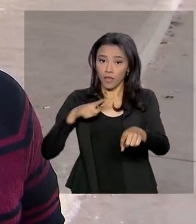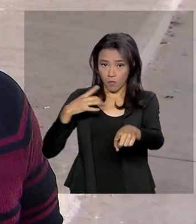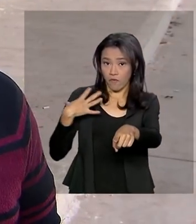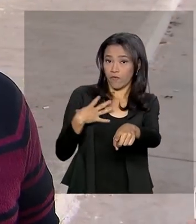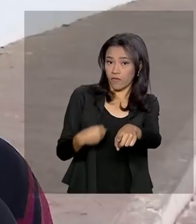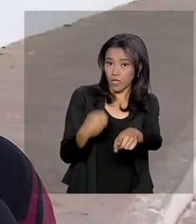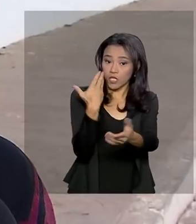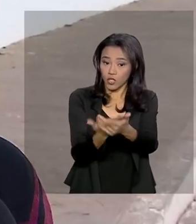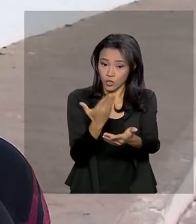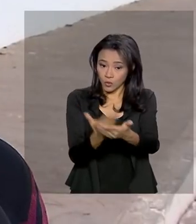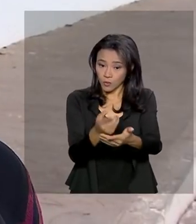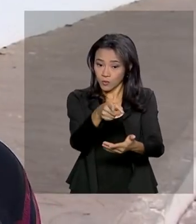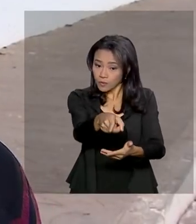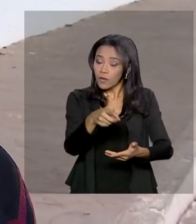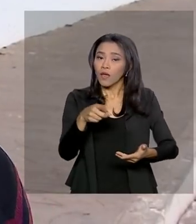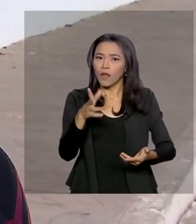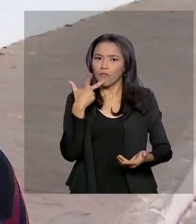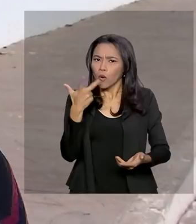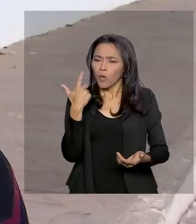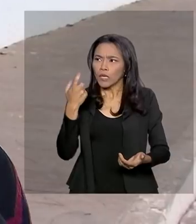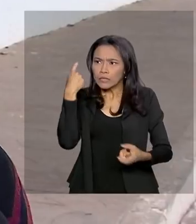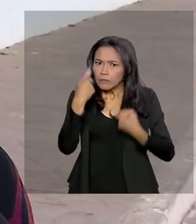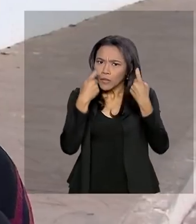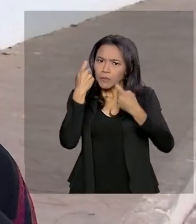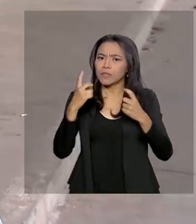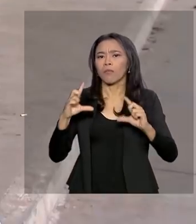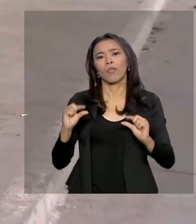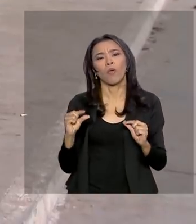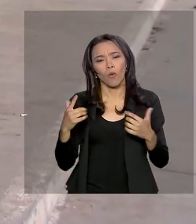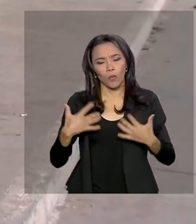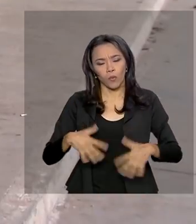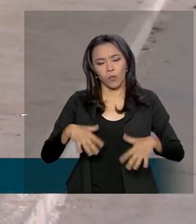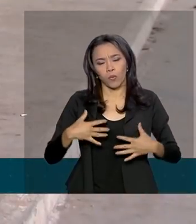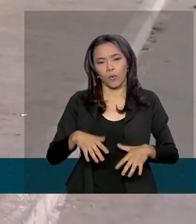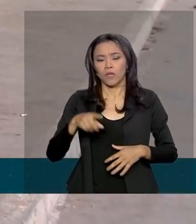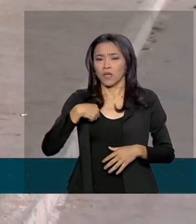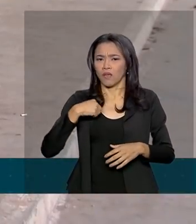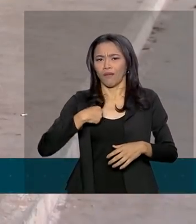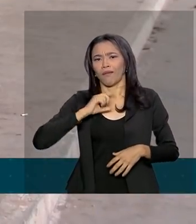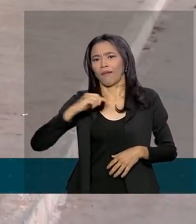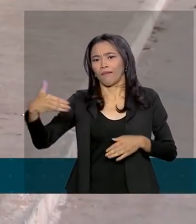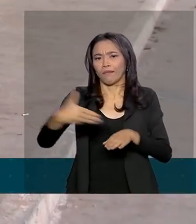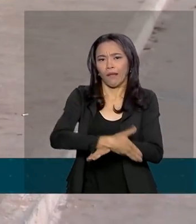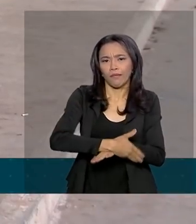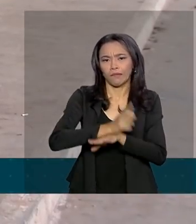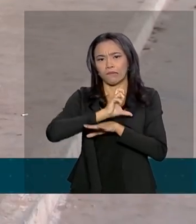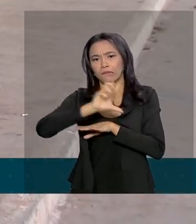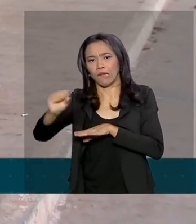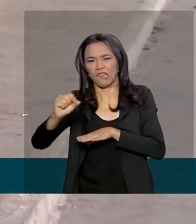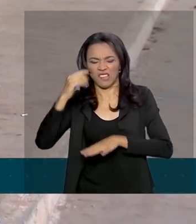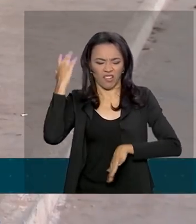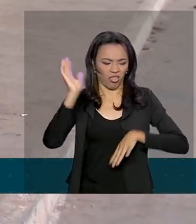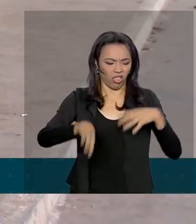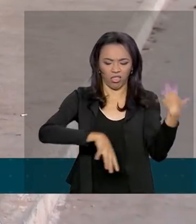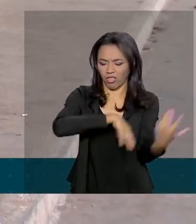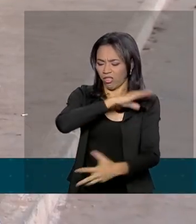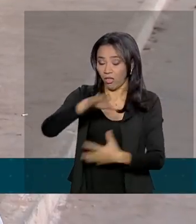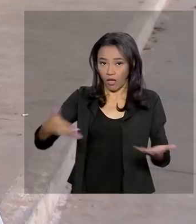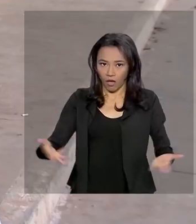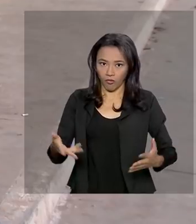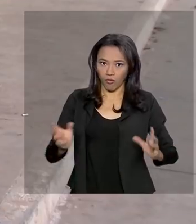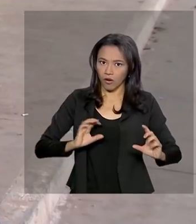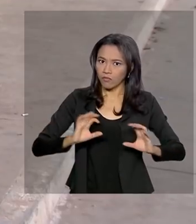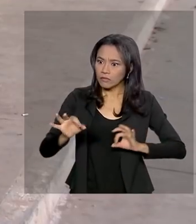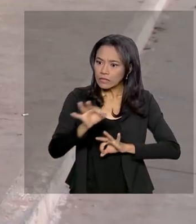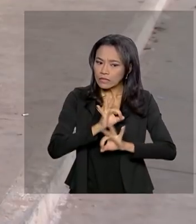centro educacional, disse que é uma preocupação a menos. Tanto na entrada quanto na saída era muita bagunça. Agora já é mais organizada,